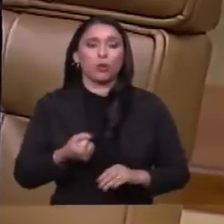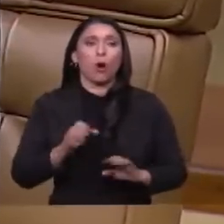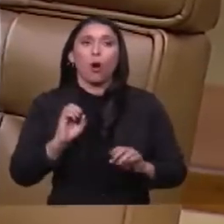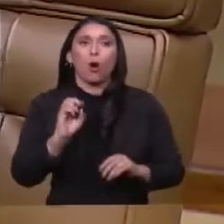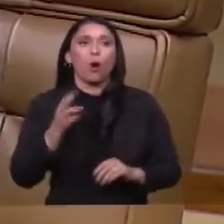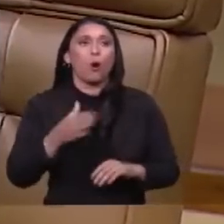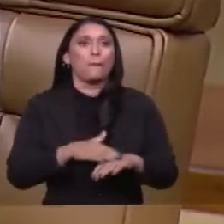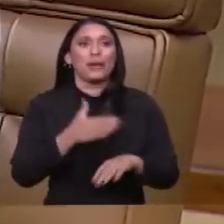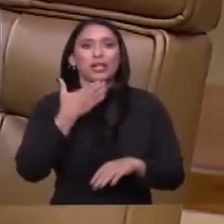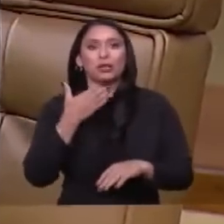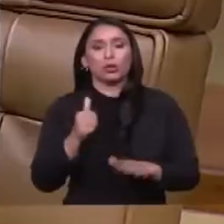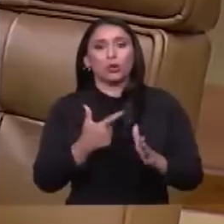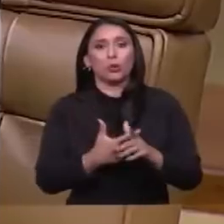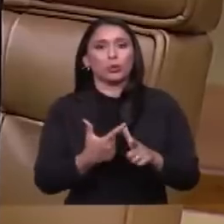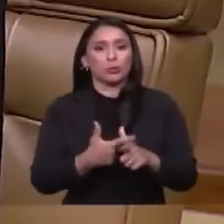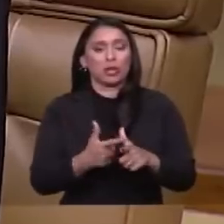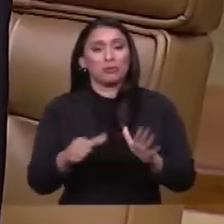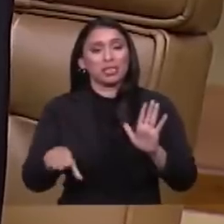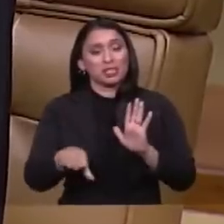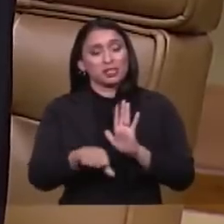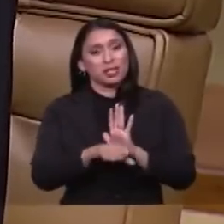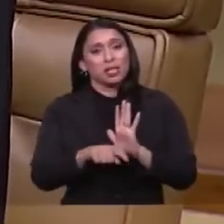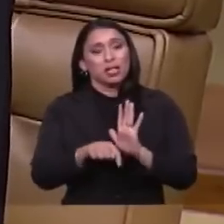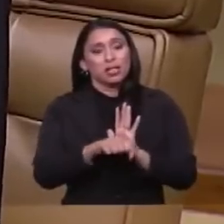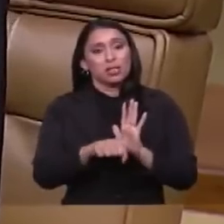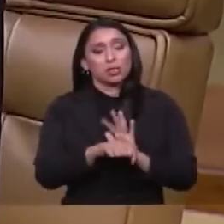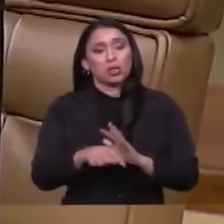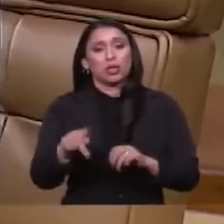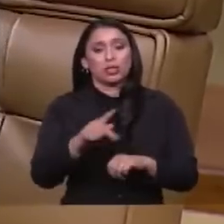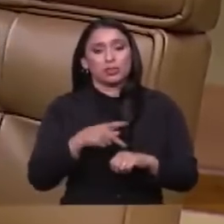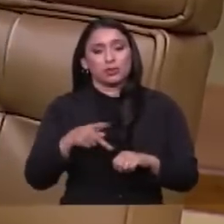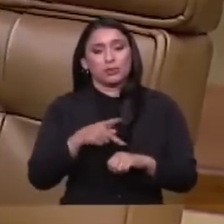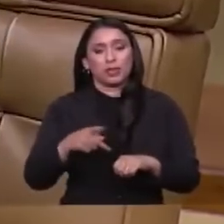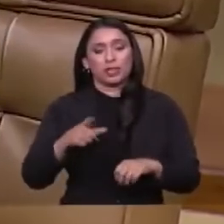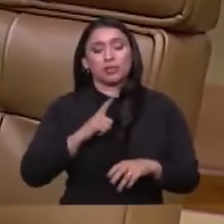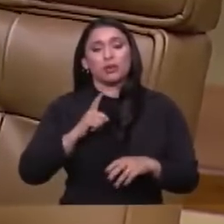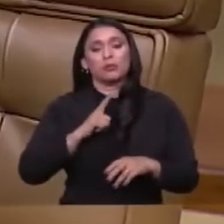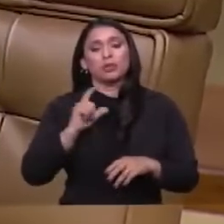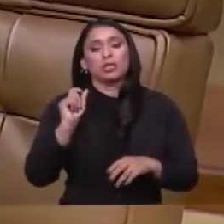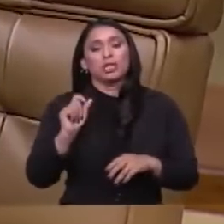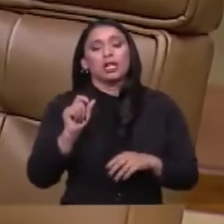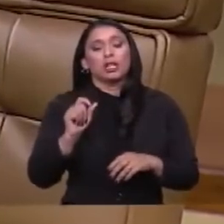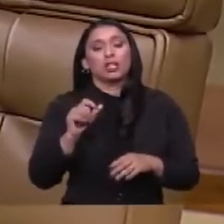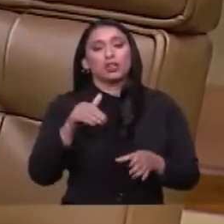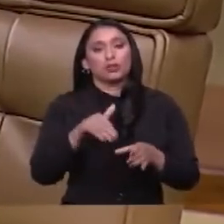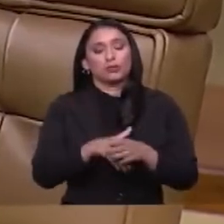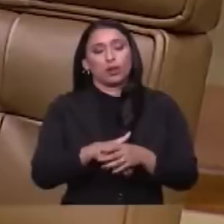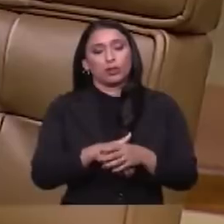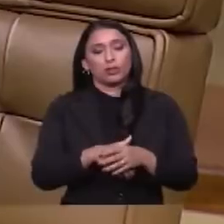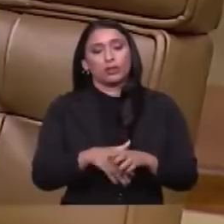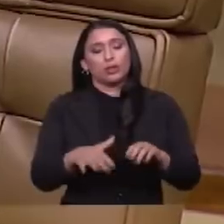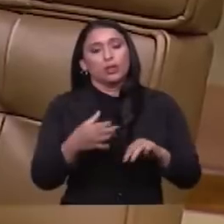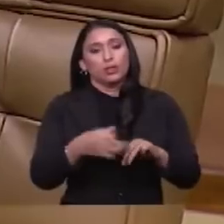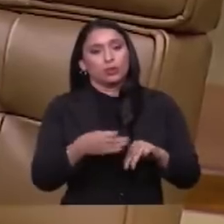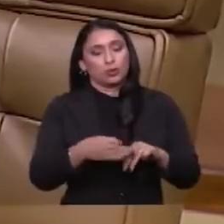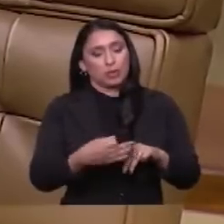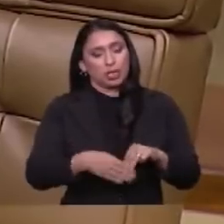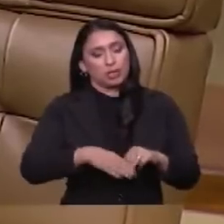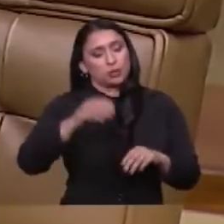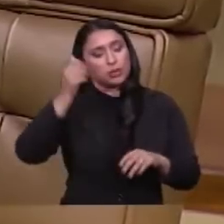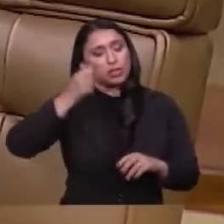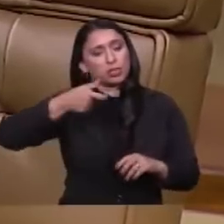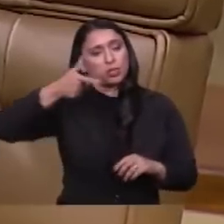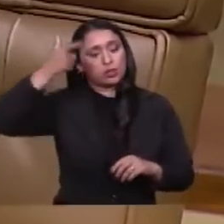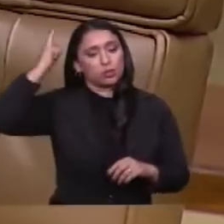problema das drogas no país. Como exposto no substancioso voto proferido pelo eminente ministro Alexandre de